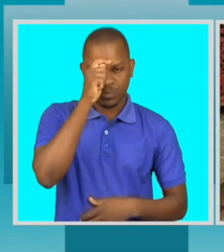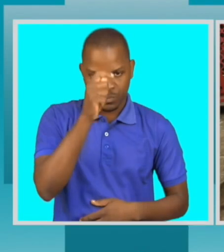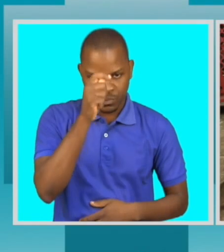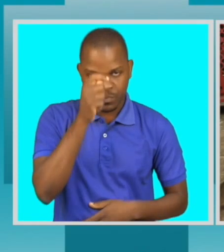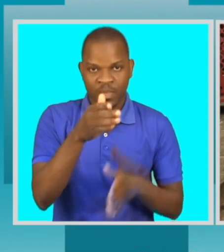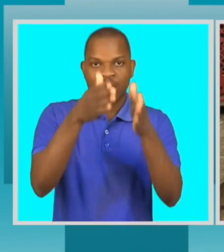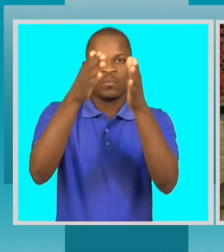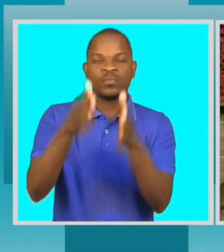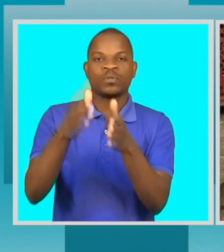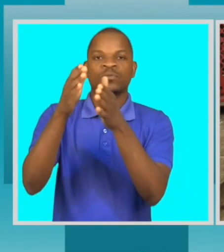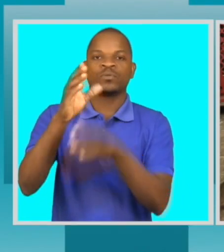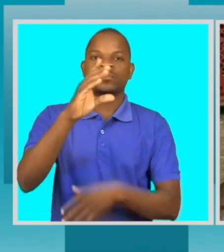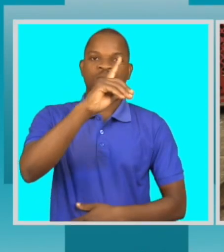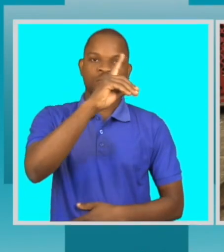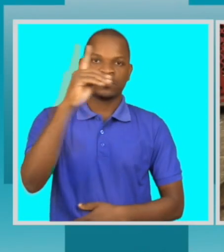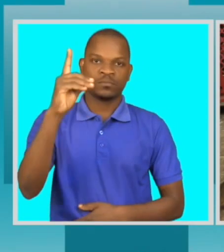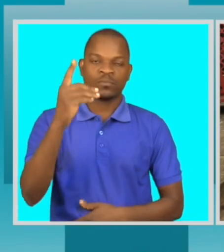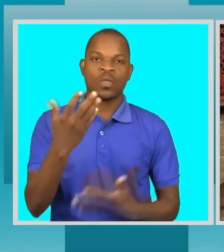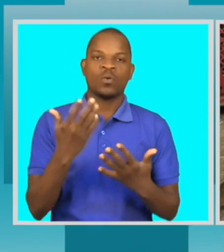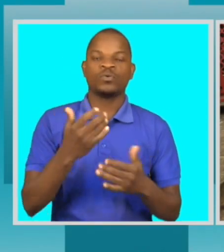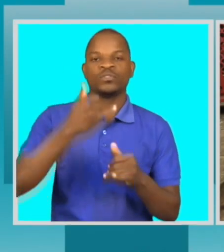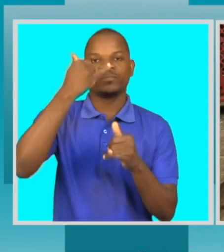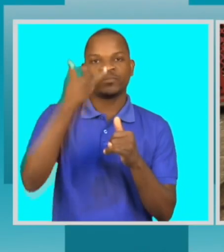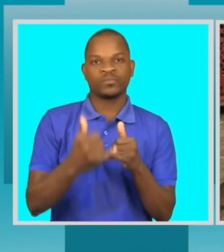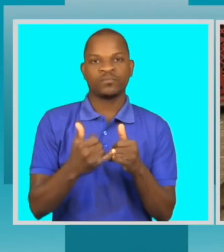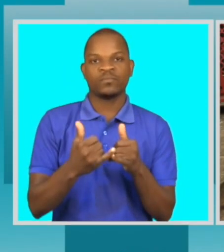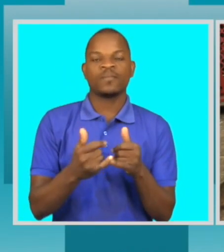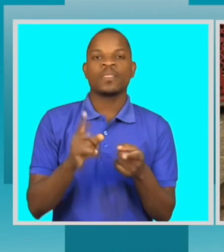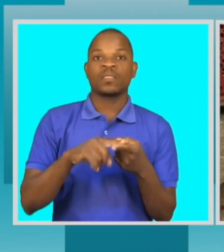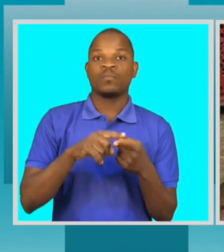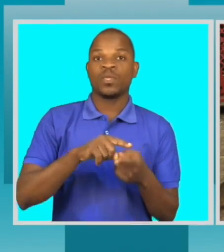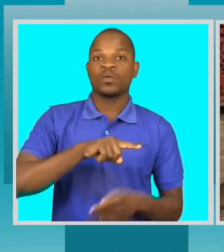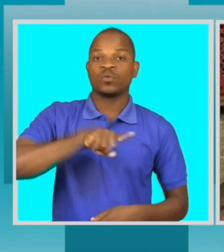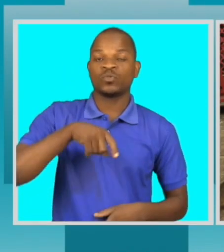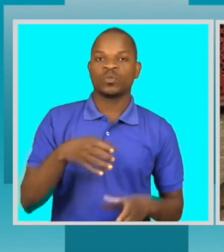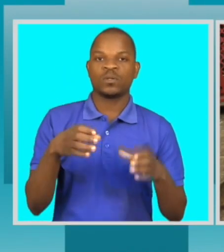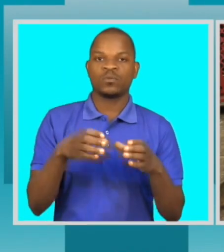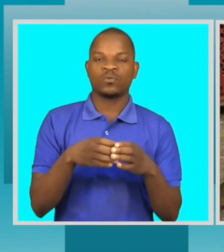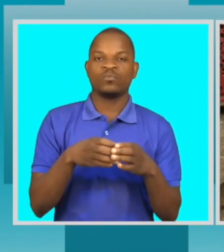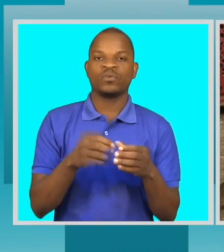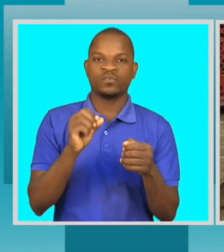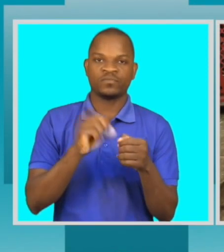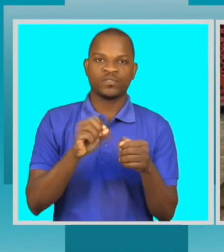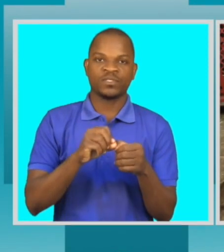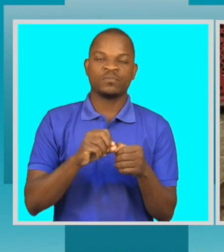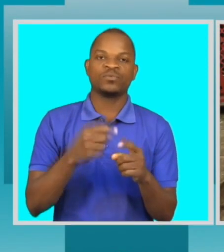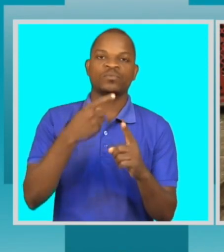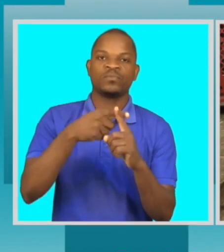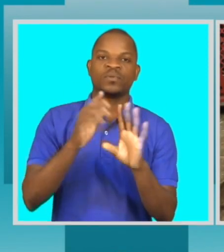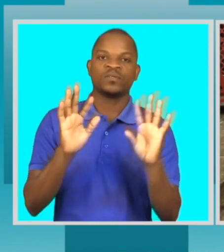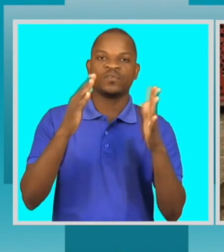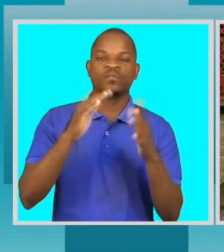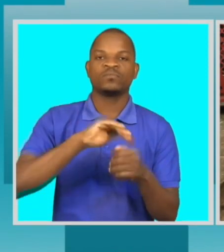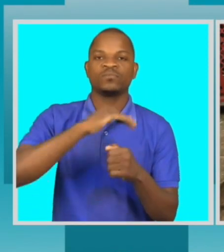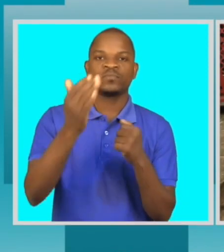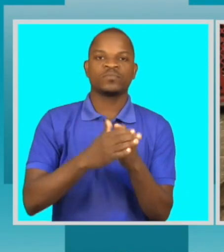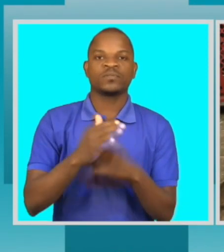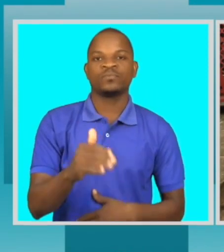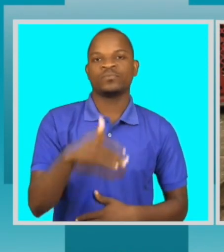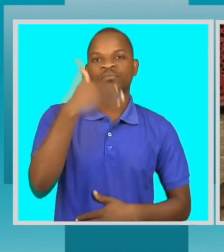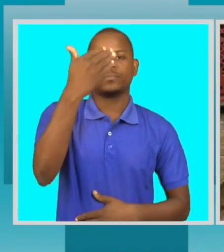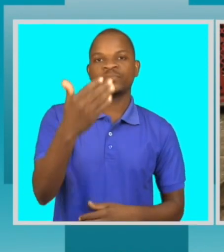valorizando a pessoa com deficiência. hoje é tudo, pela vasta equipa que tornou possível esta edição de Mais Vida,